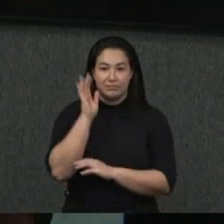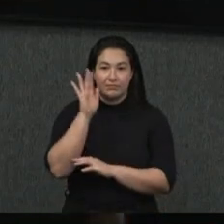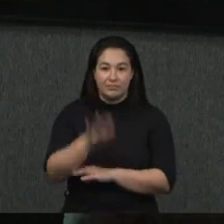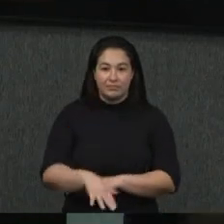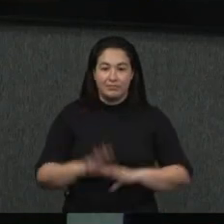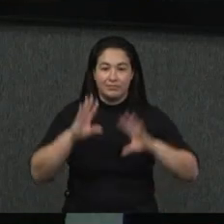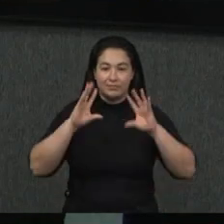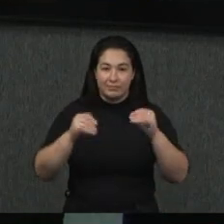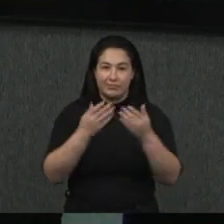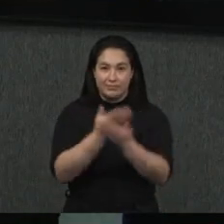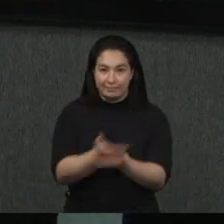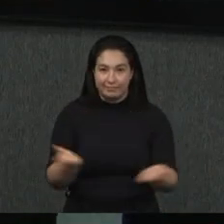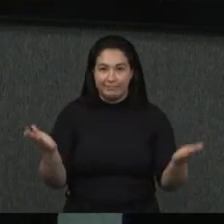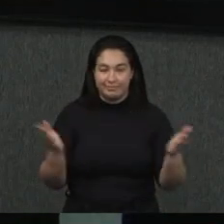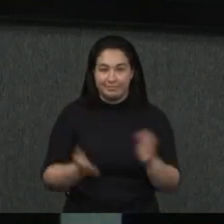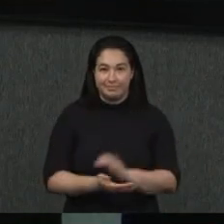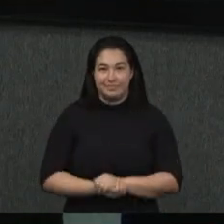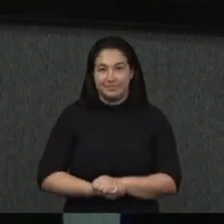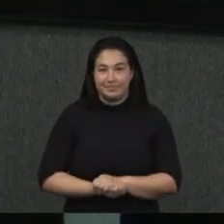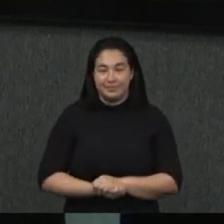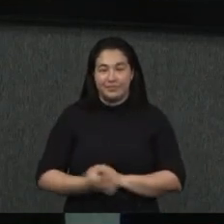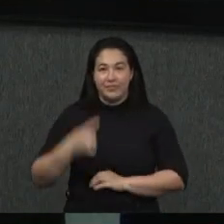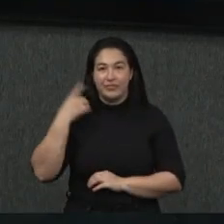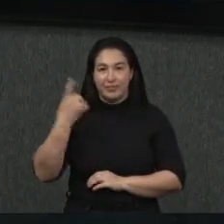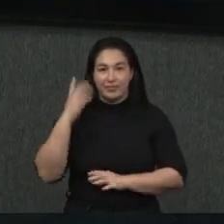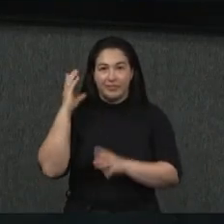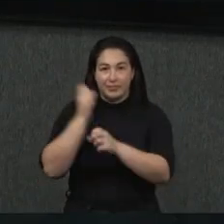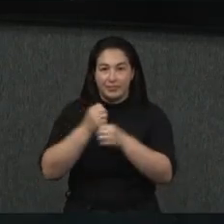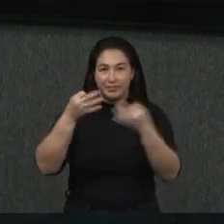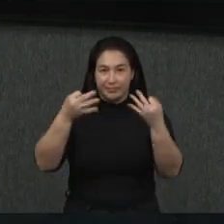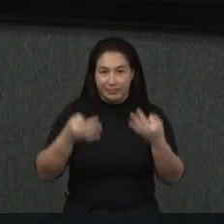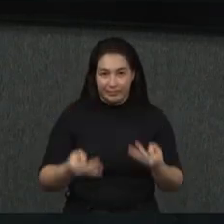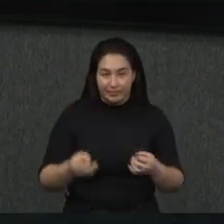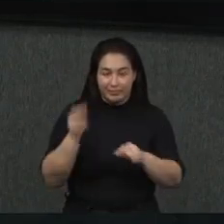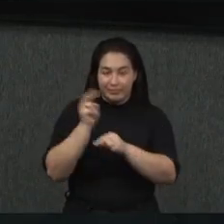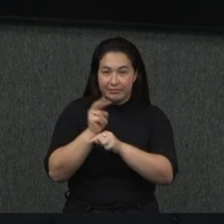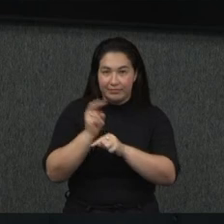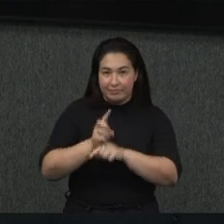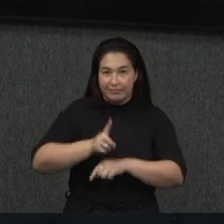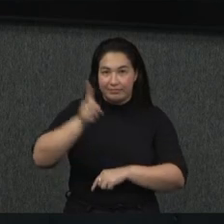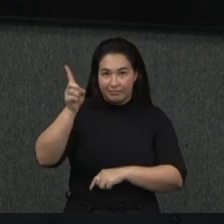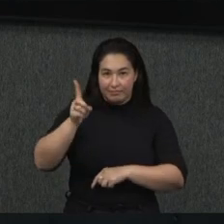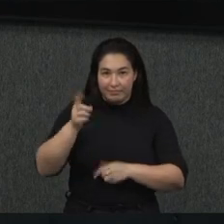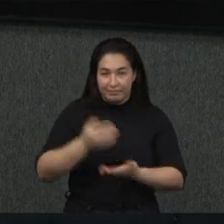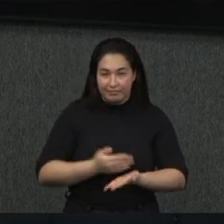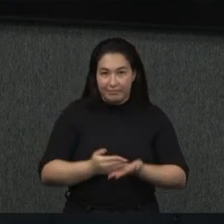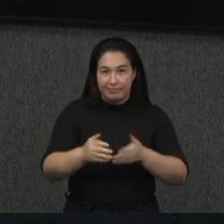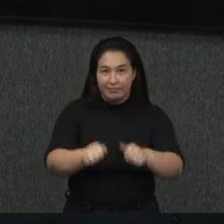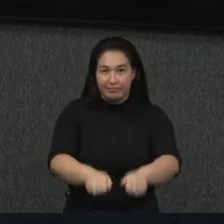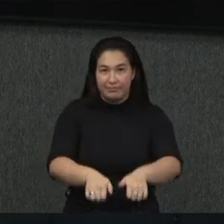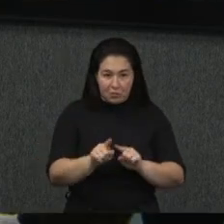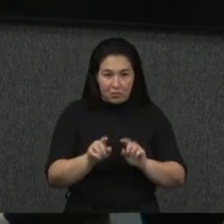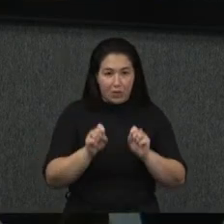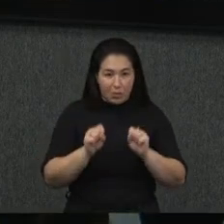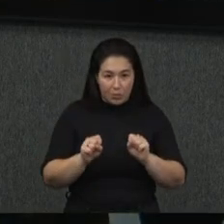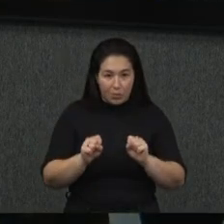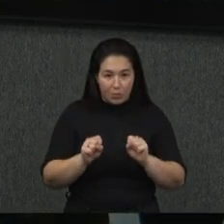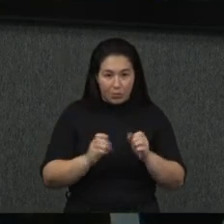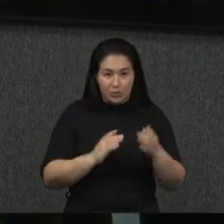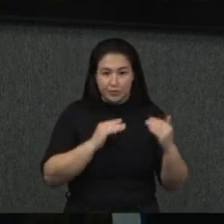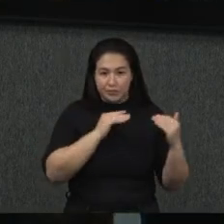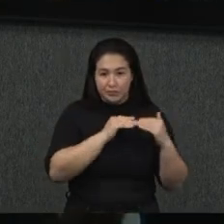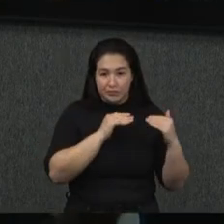A sessão ordinária desta quarta-feira ocorreu no espaço AM Master Hall, em Criciúma, no sul do estado, dando